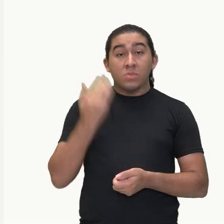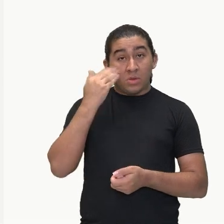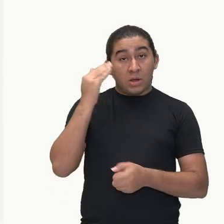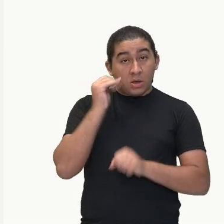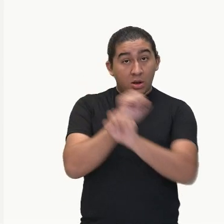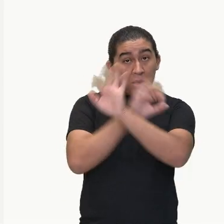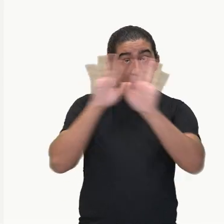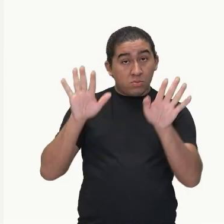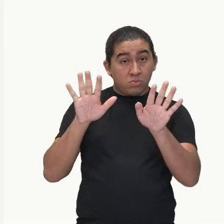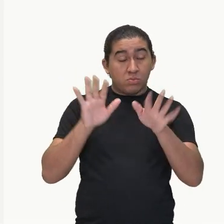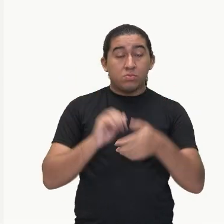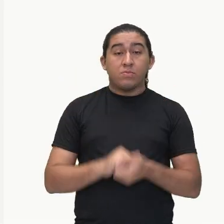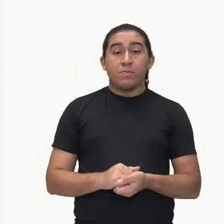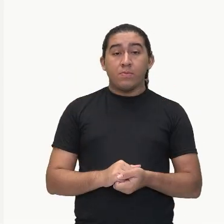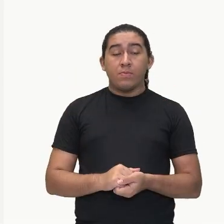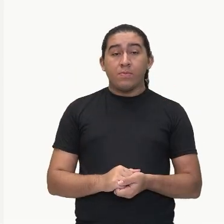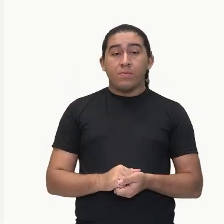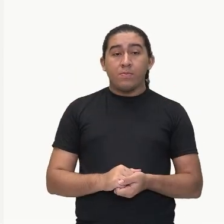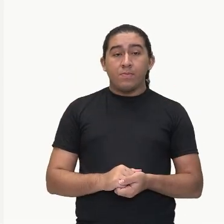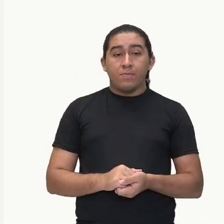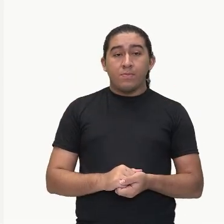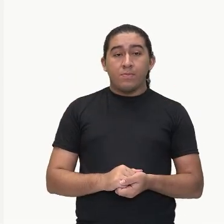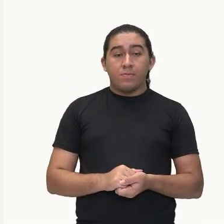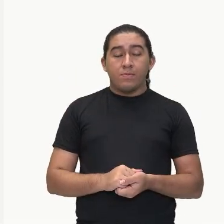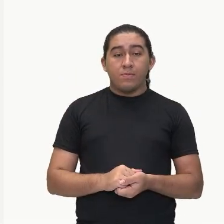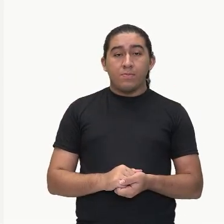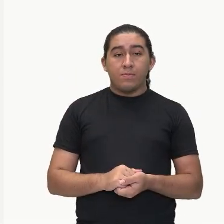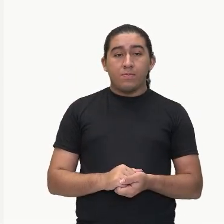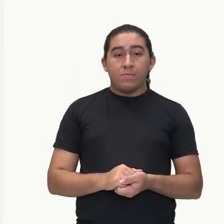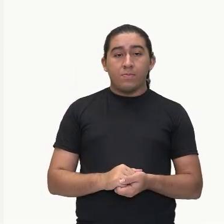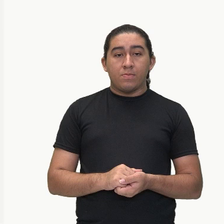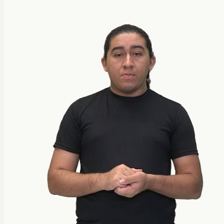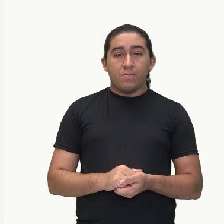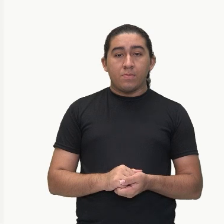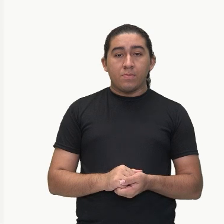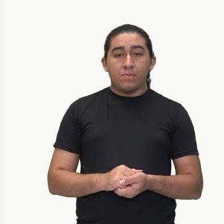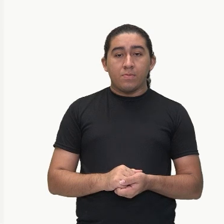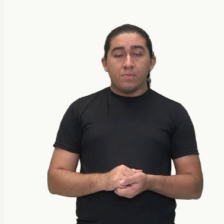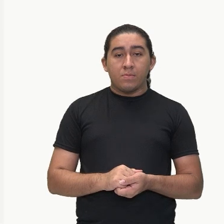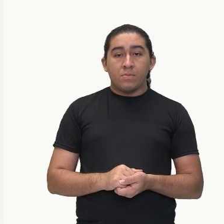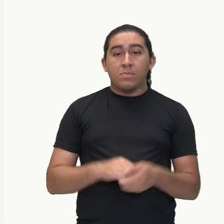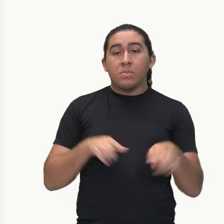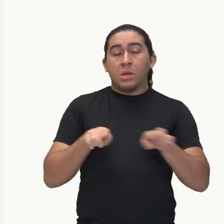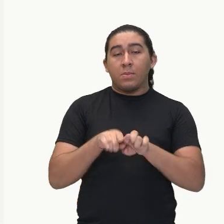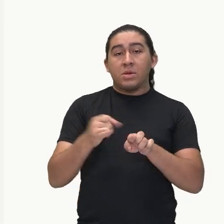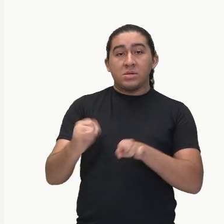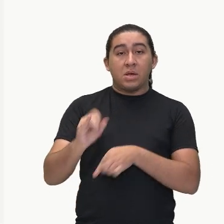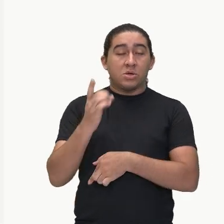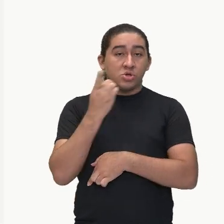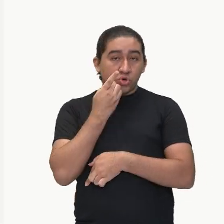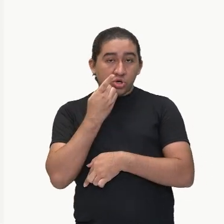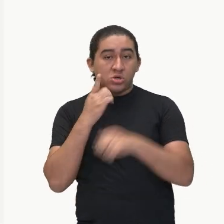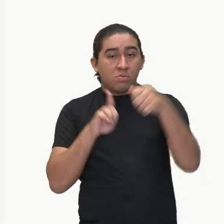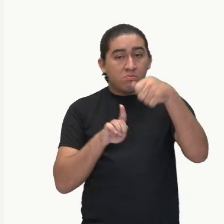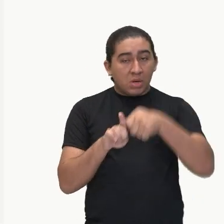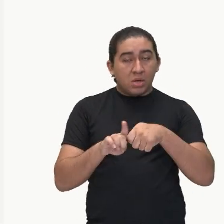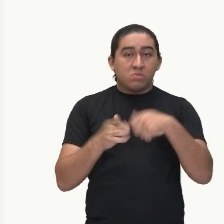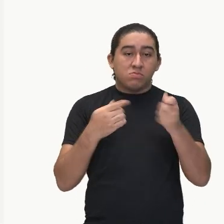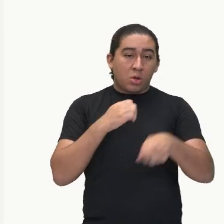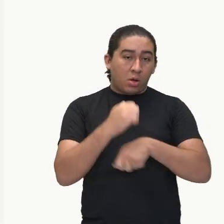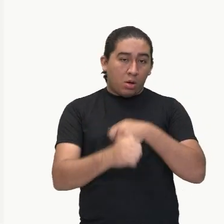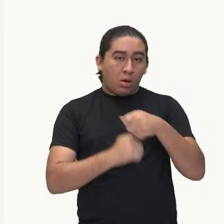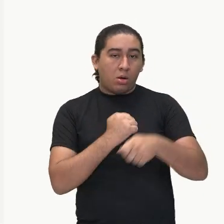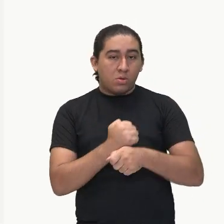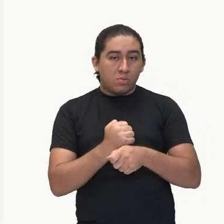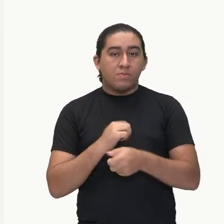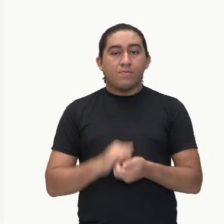aí? Muito bem. Concordância nas indicações de datas. Tem muita